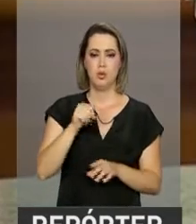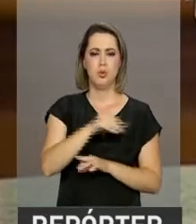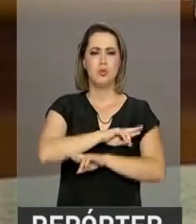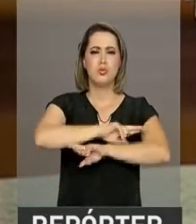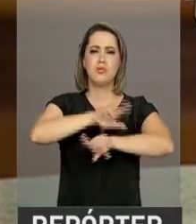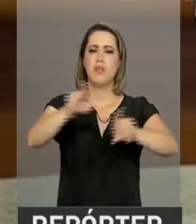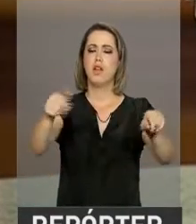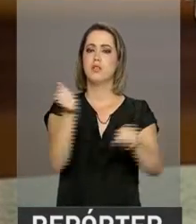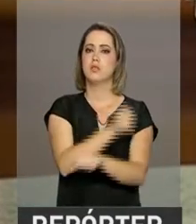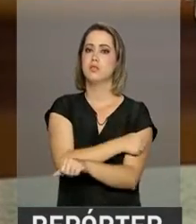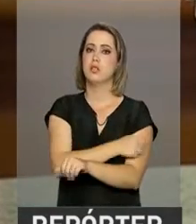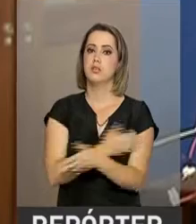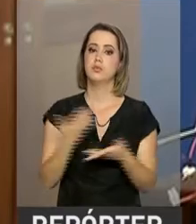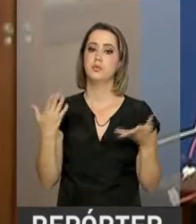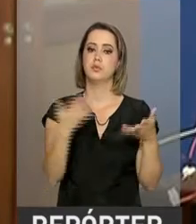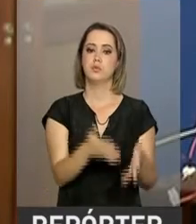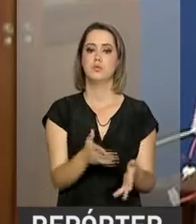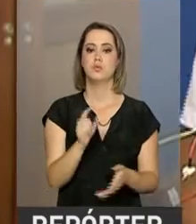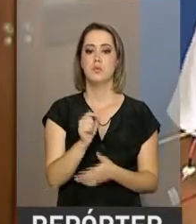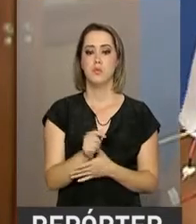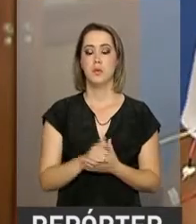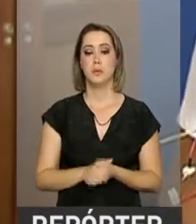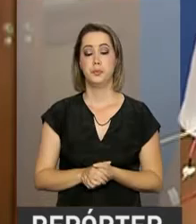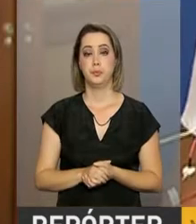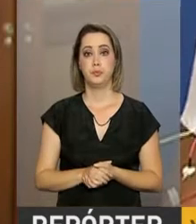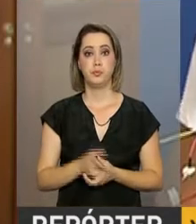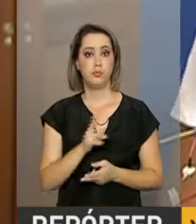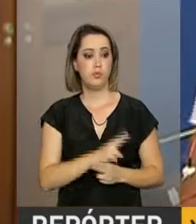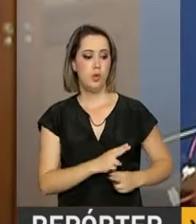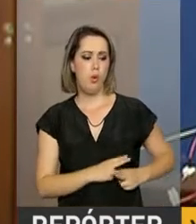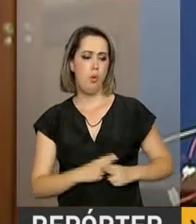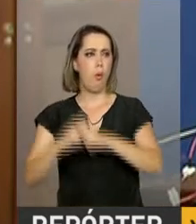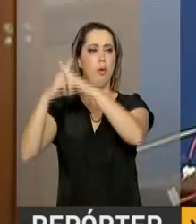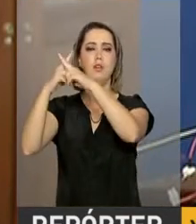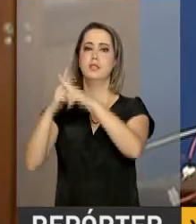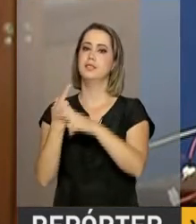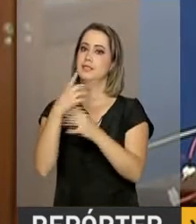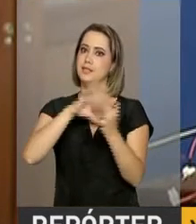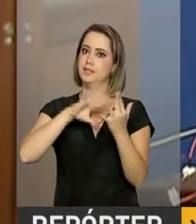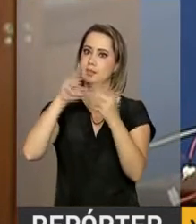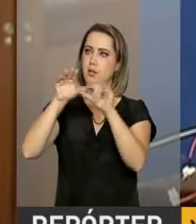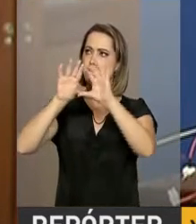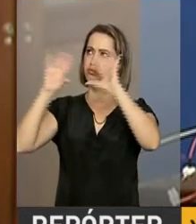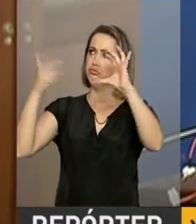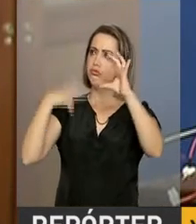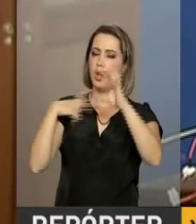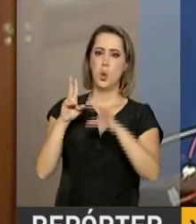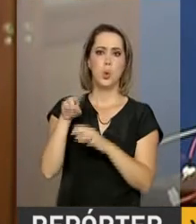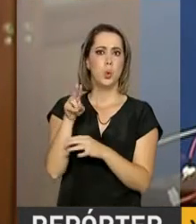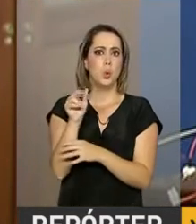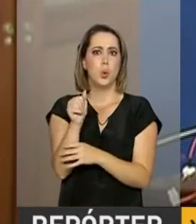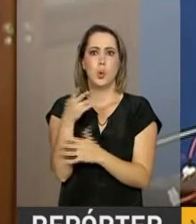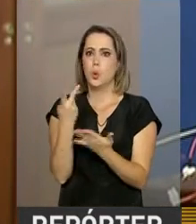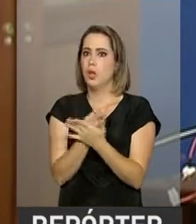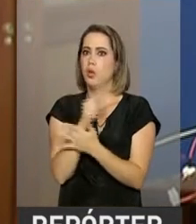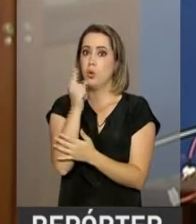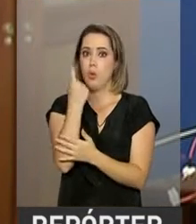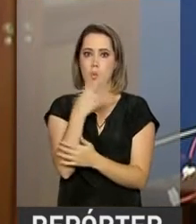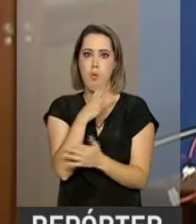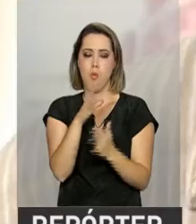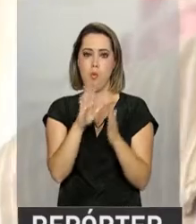se tornou uma atração na escola quando a 11 papéis espaço para todo mundo que o país ainda mais uma escola pública